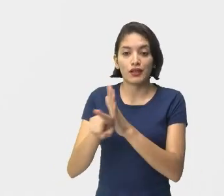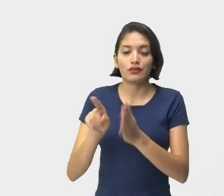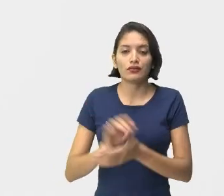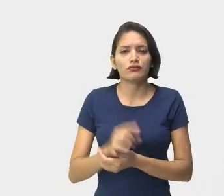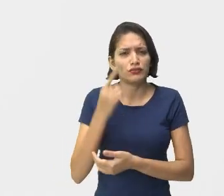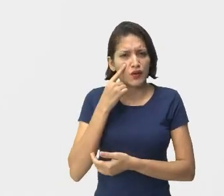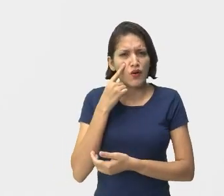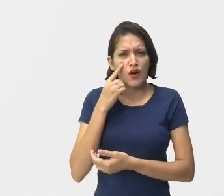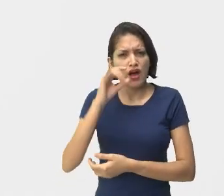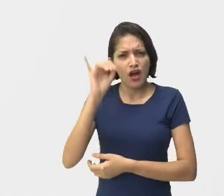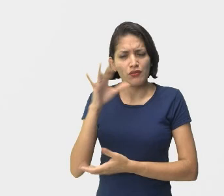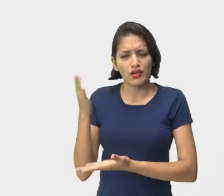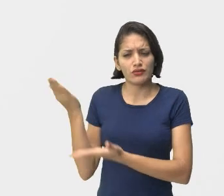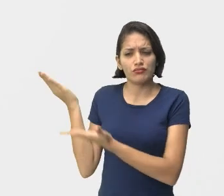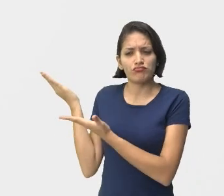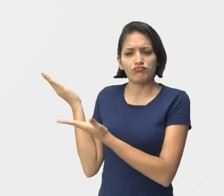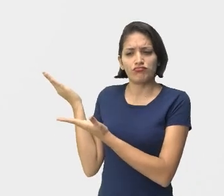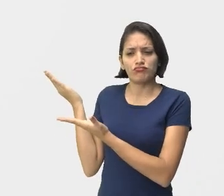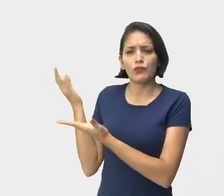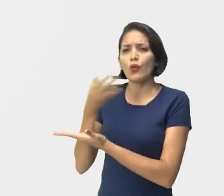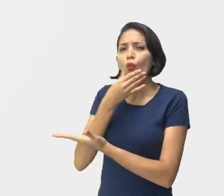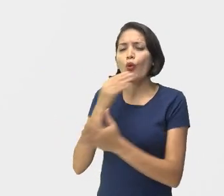Vocês viram a imagem do cadeirante, né?